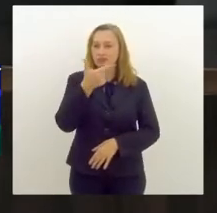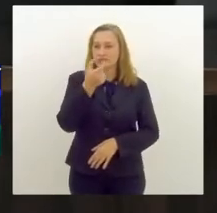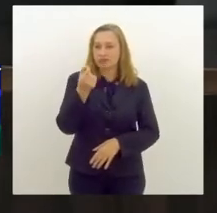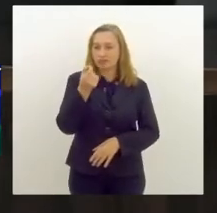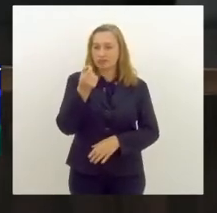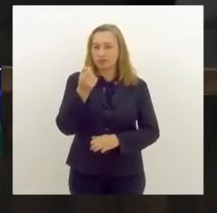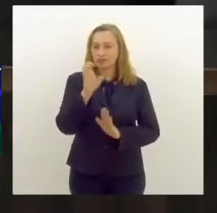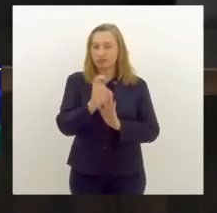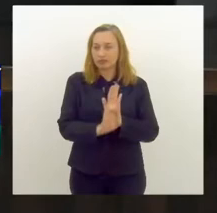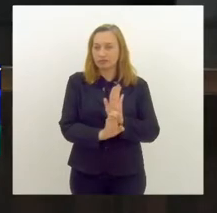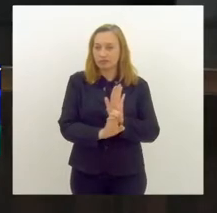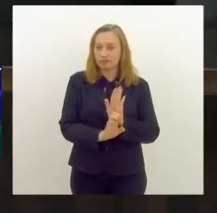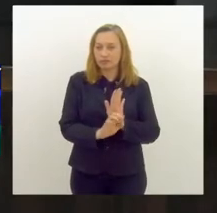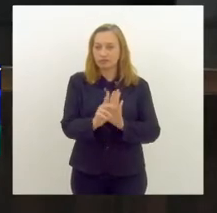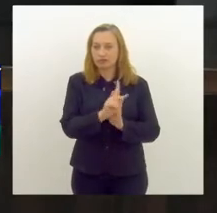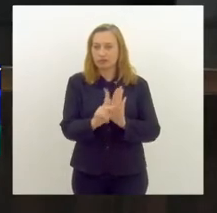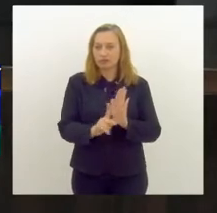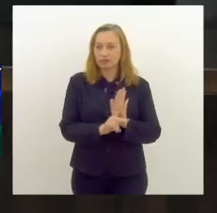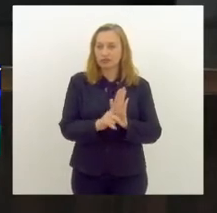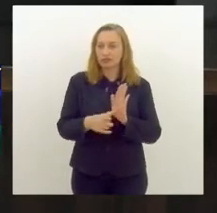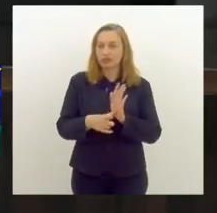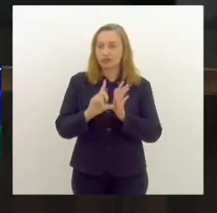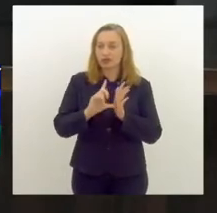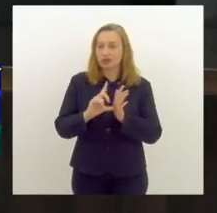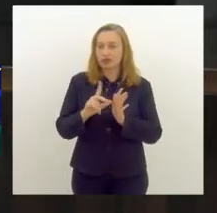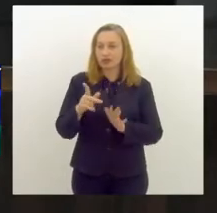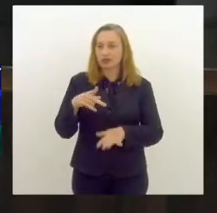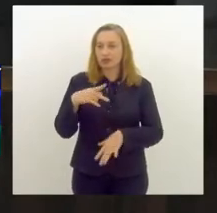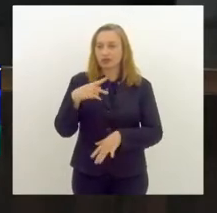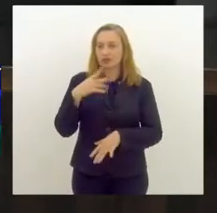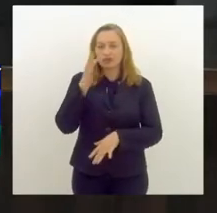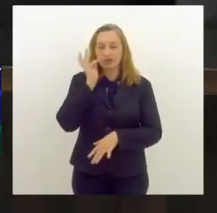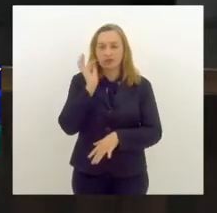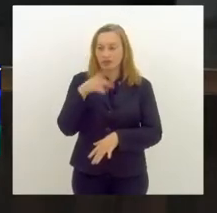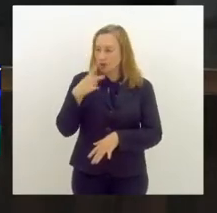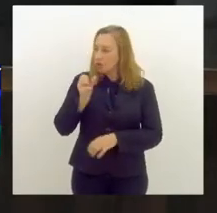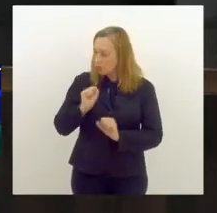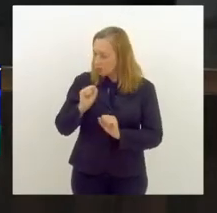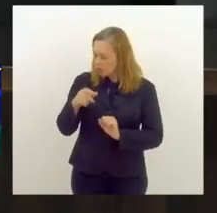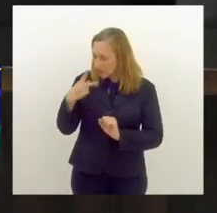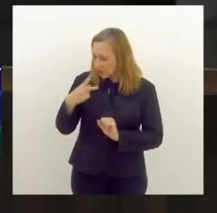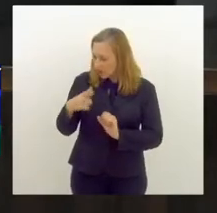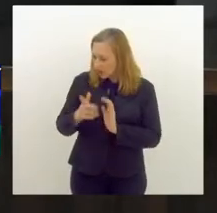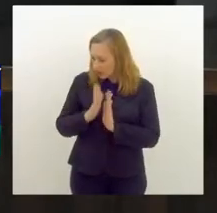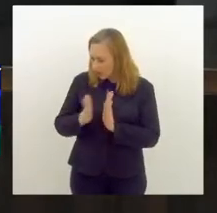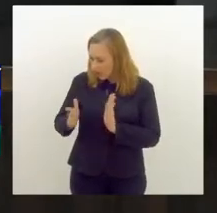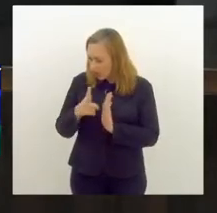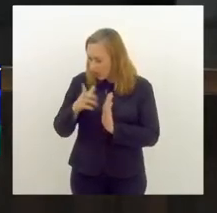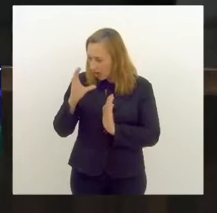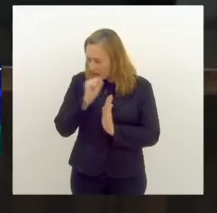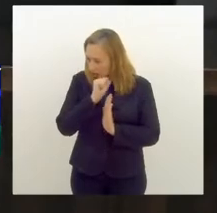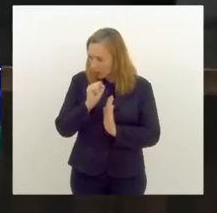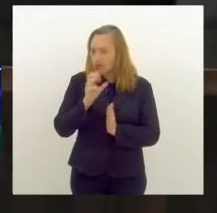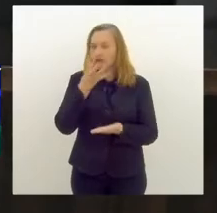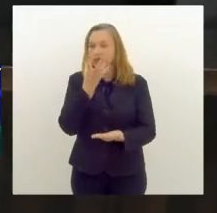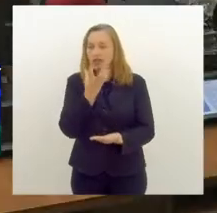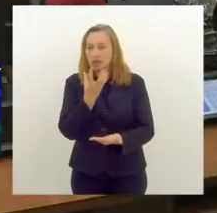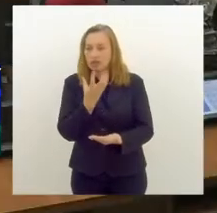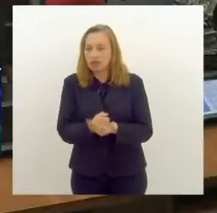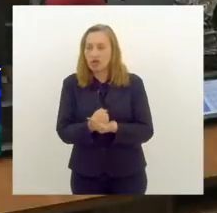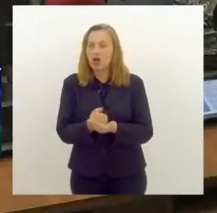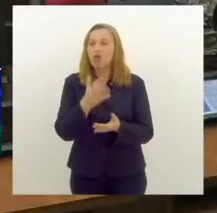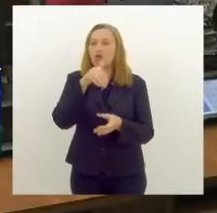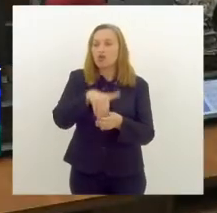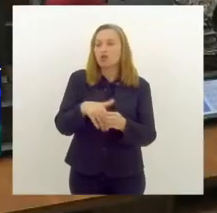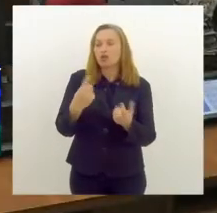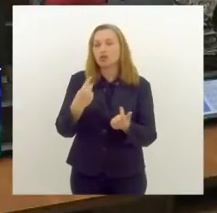ao projeto. Presidente, antes do Flávio assumir, antes eu posso fazer uma questão de ordem só? Uma breve questão de ordem? Sim. Apenas para registrar o voto contrário